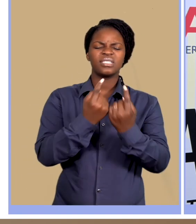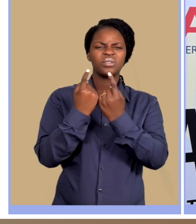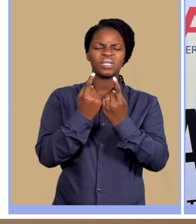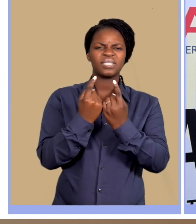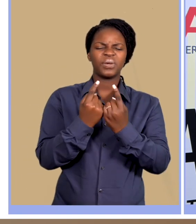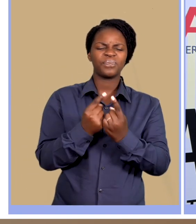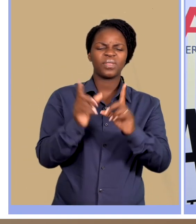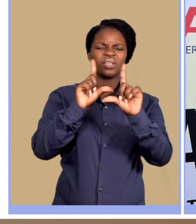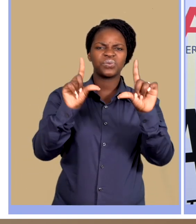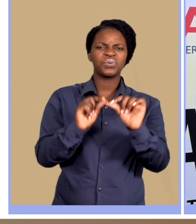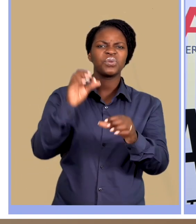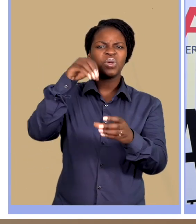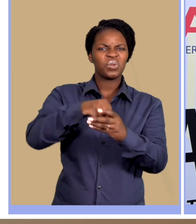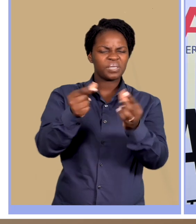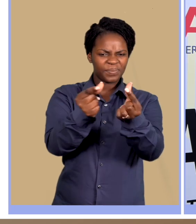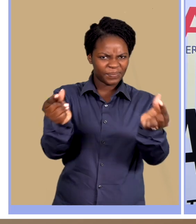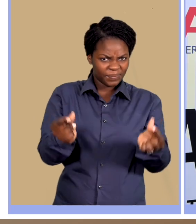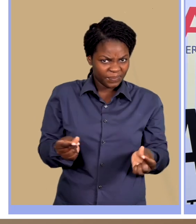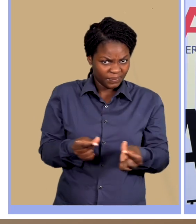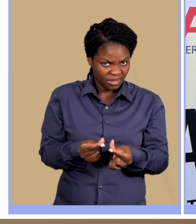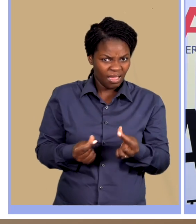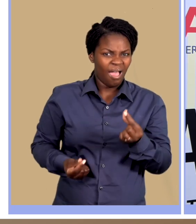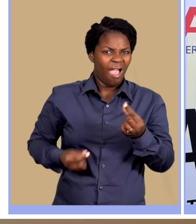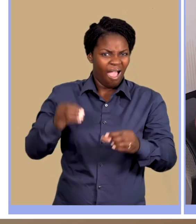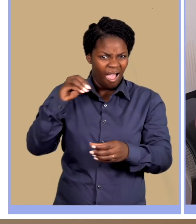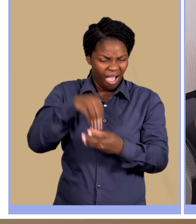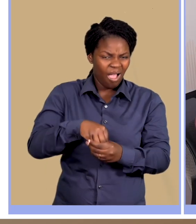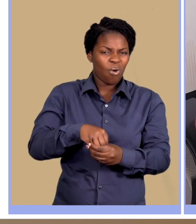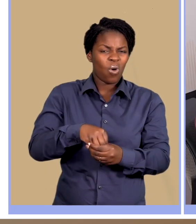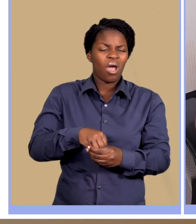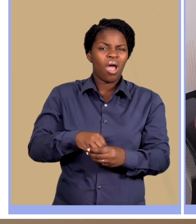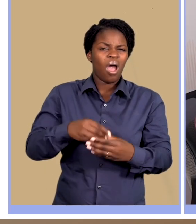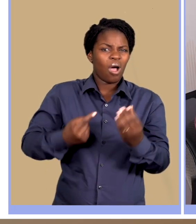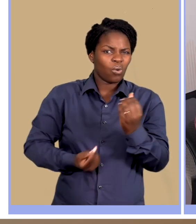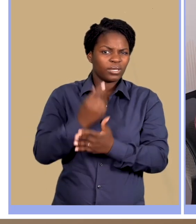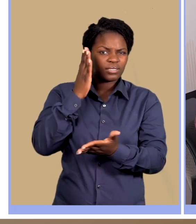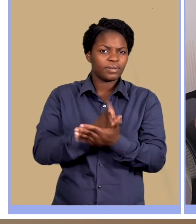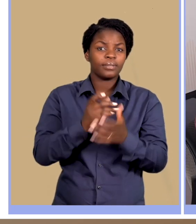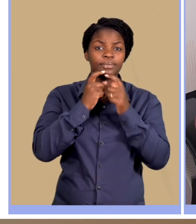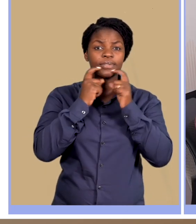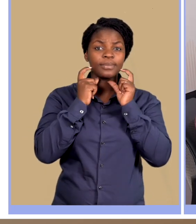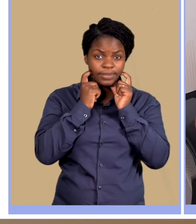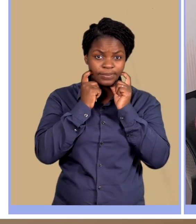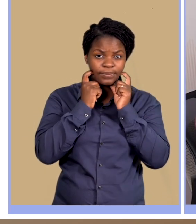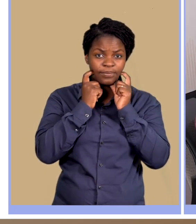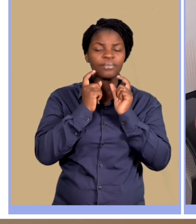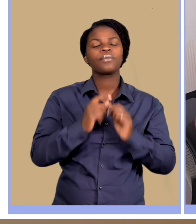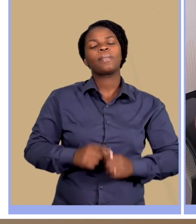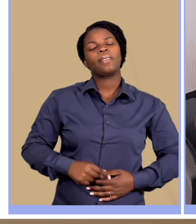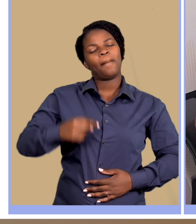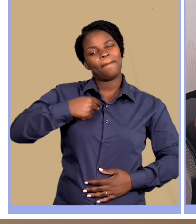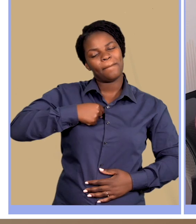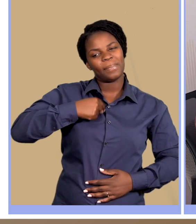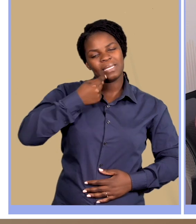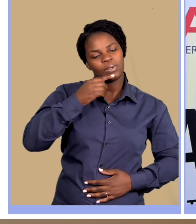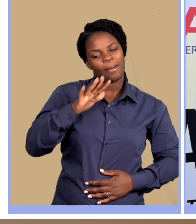da Convenção dos Direitos da Pessoa com Deficiência, é efetiva em Moçambique? Eu penso que tende a ser,